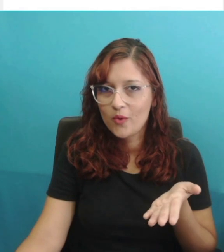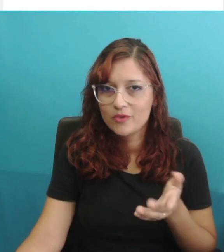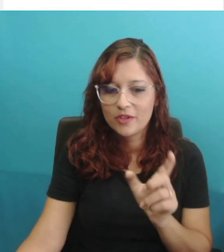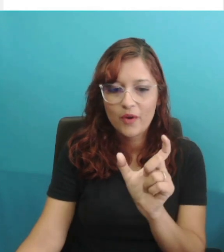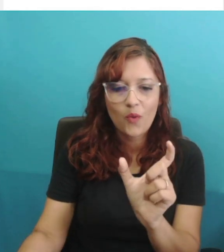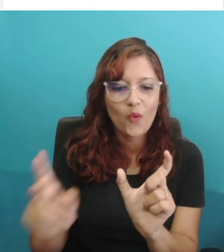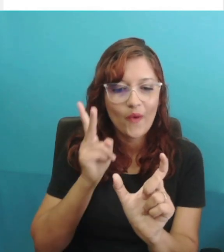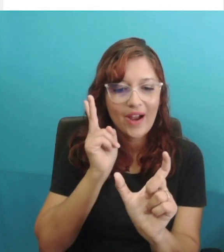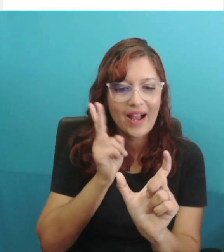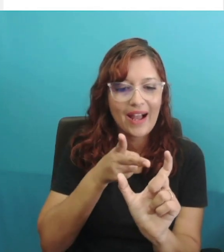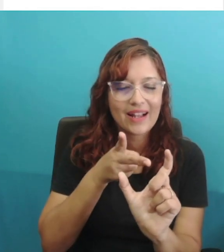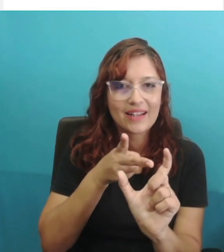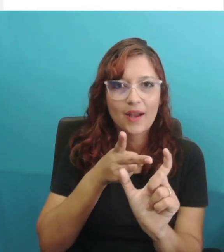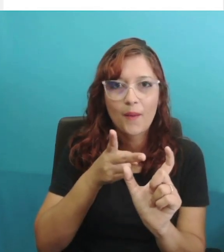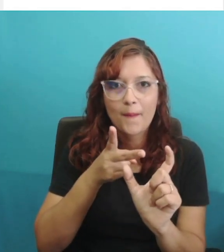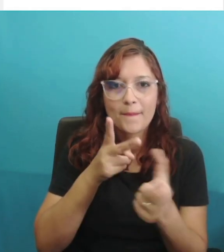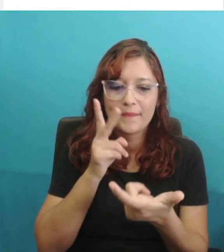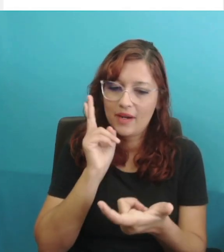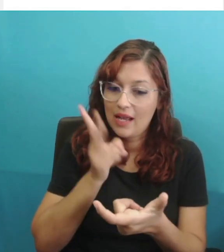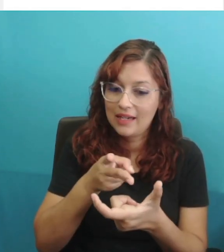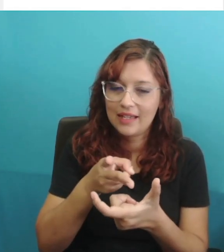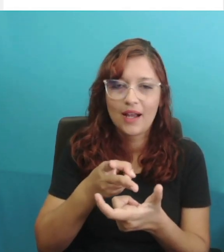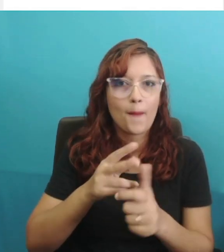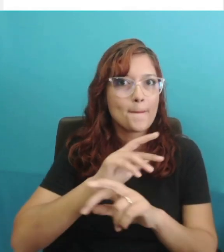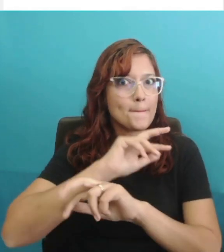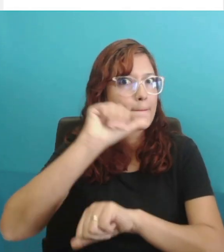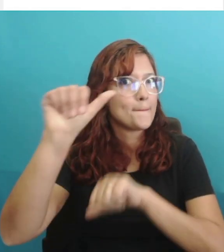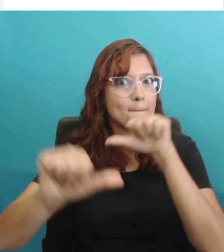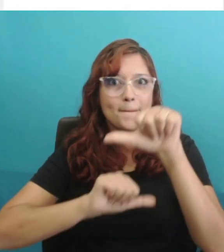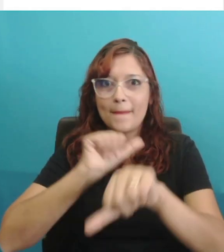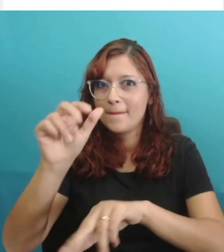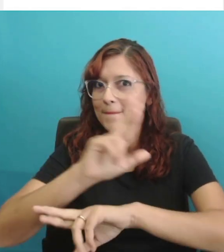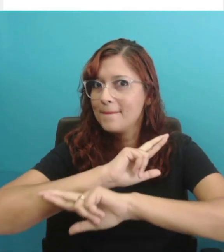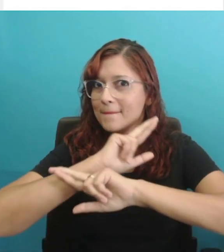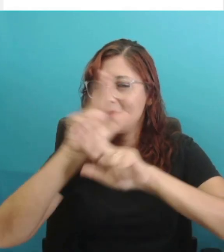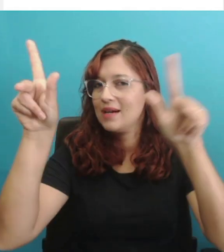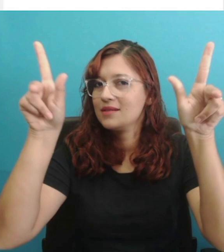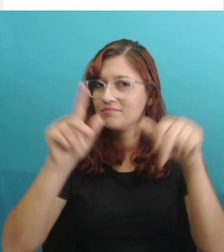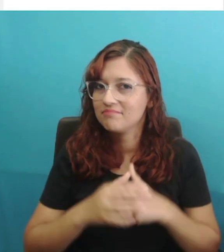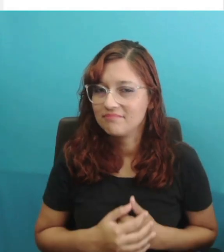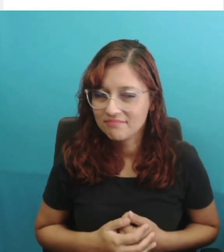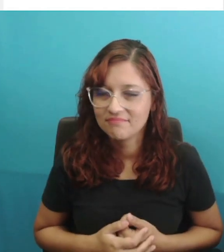no pretérito perfeito e no presente, o radical mudou.